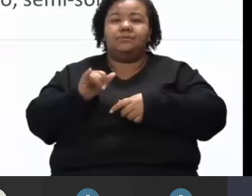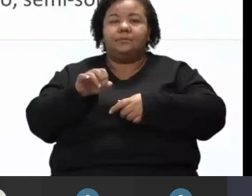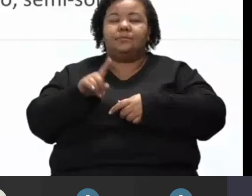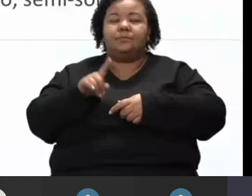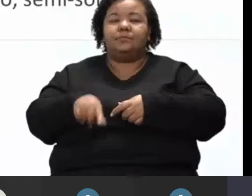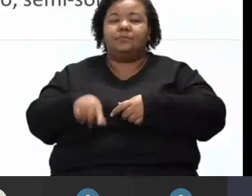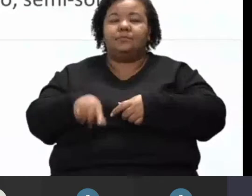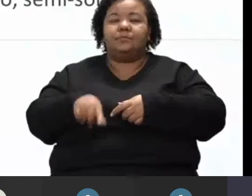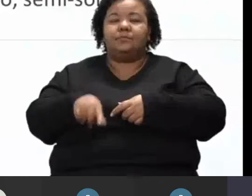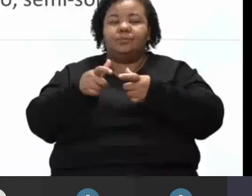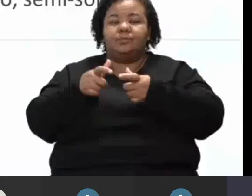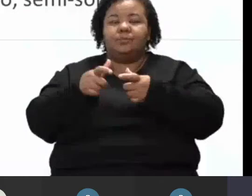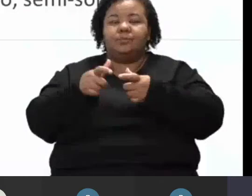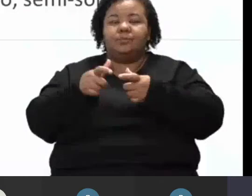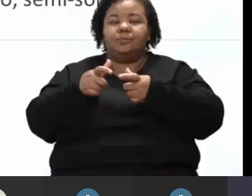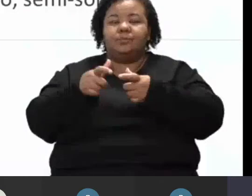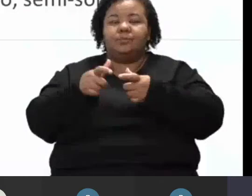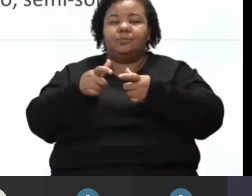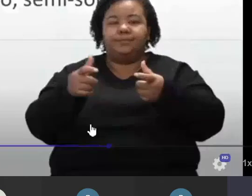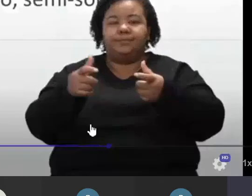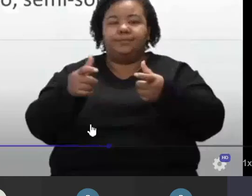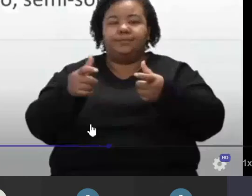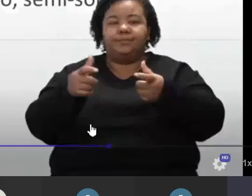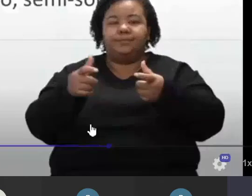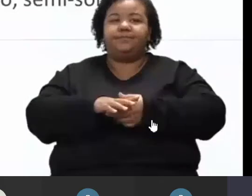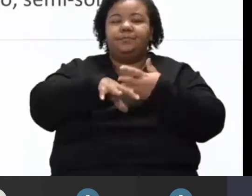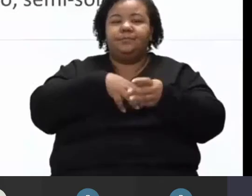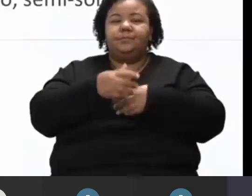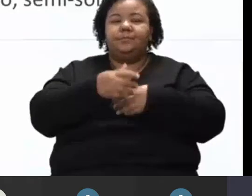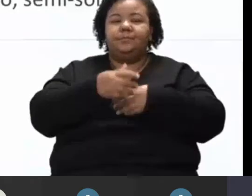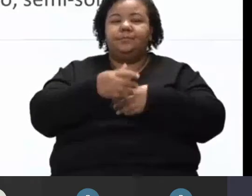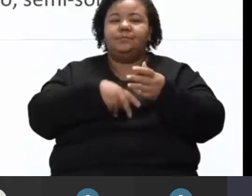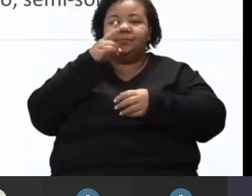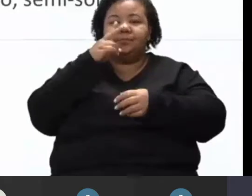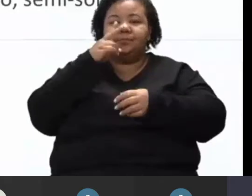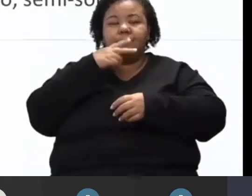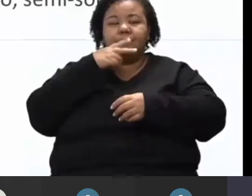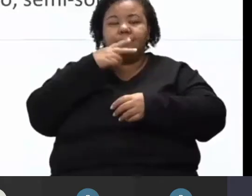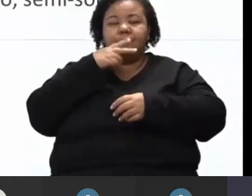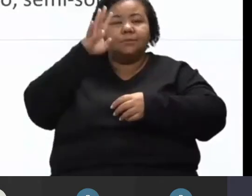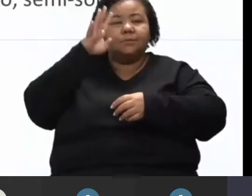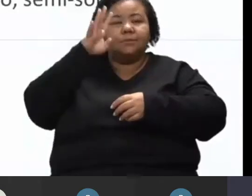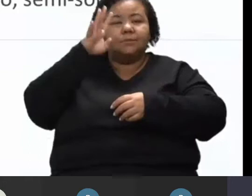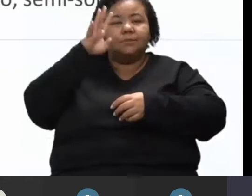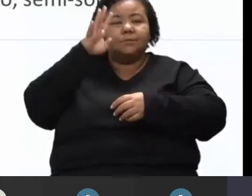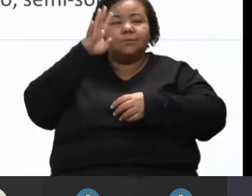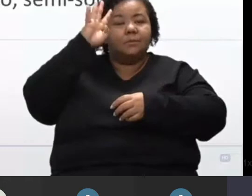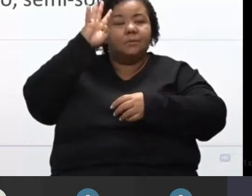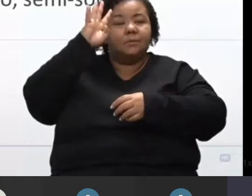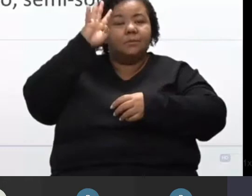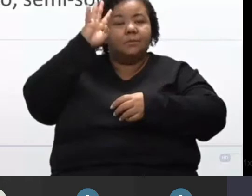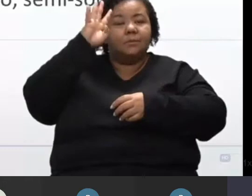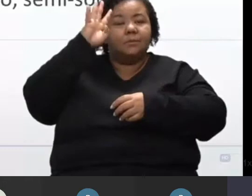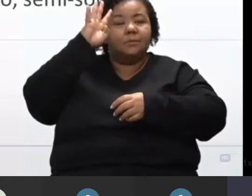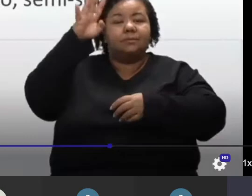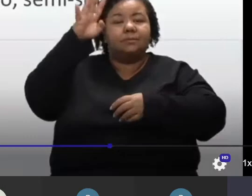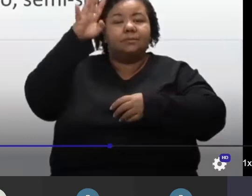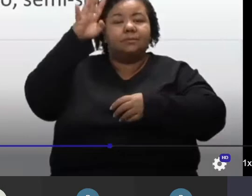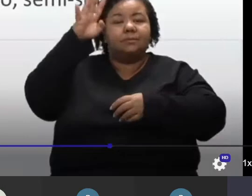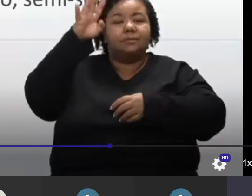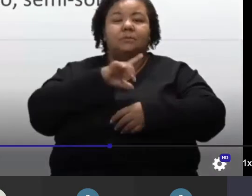desse micro-organismo in vitro. Ele é uma mistura de nutrientes. E quais são os principais nutrientes que tem ali nesse meio de cultura? Fontes